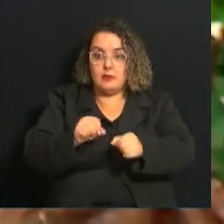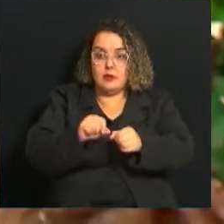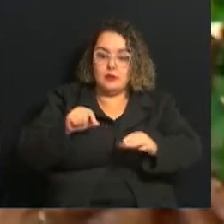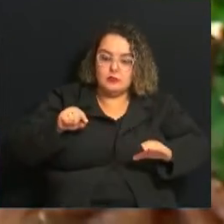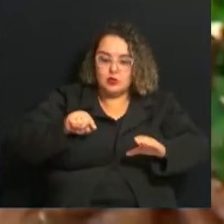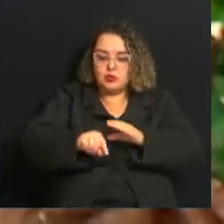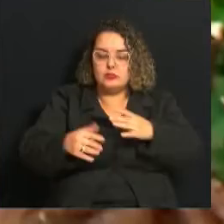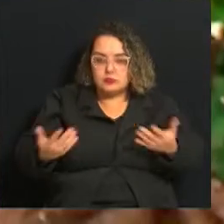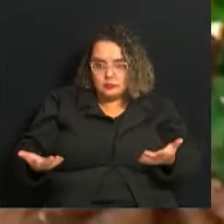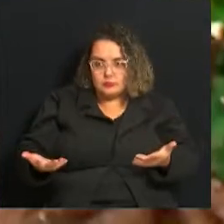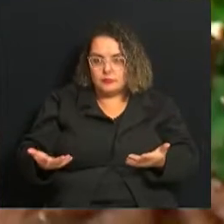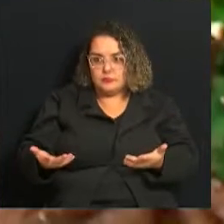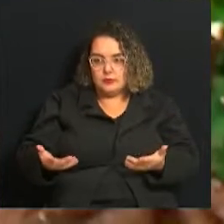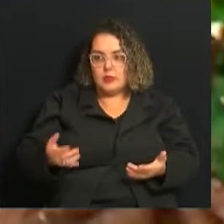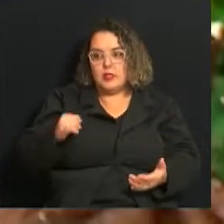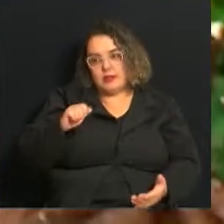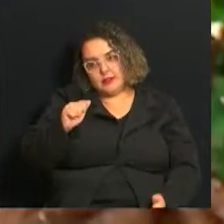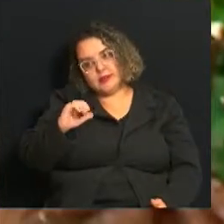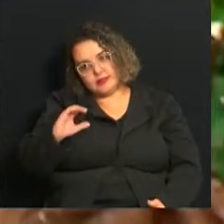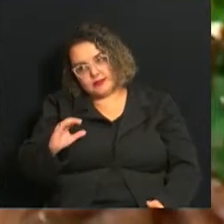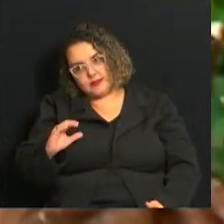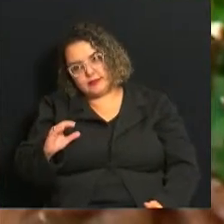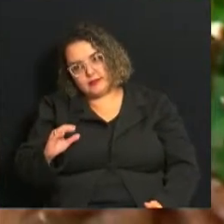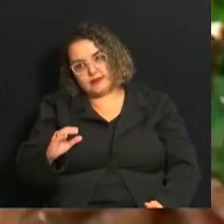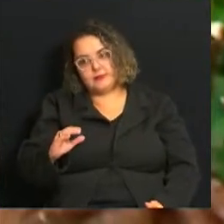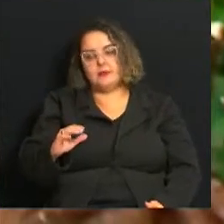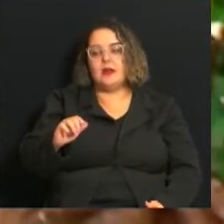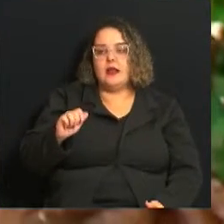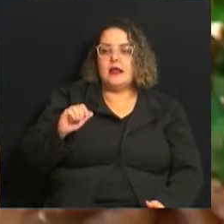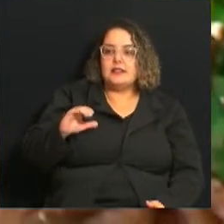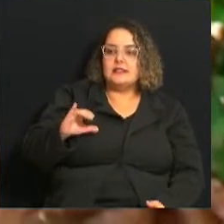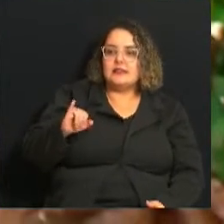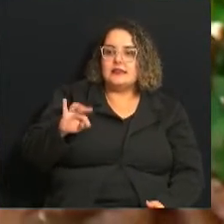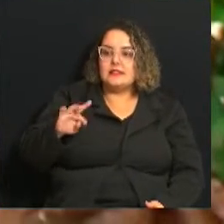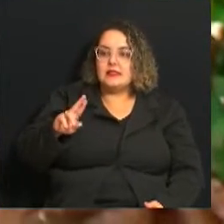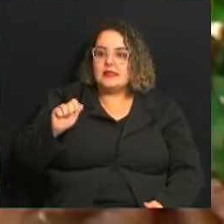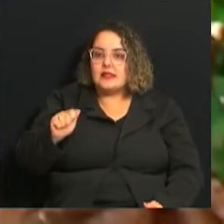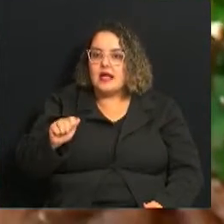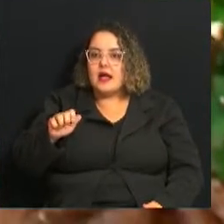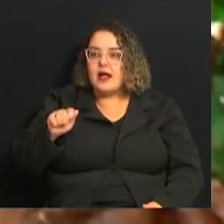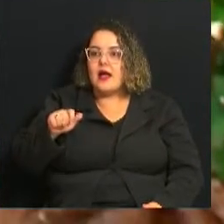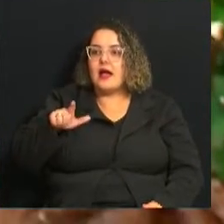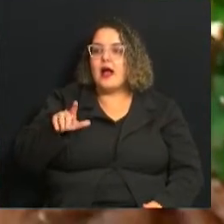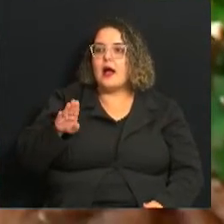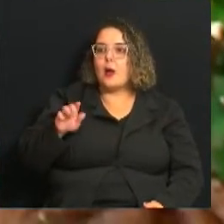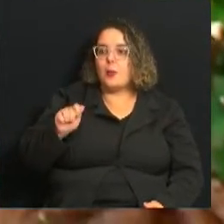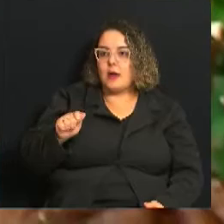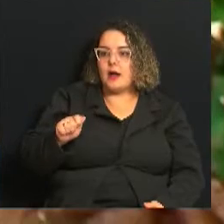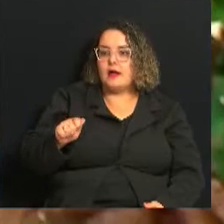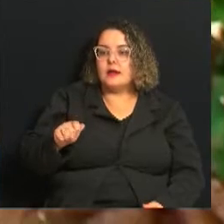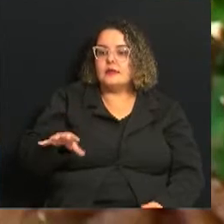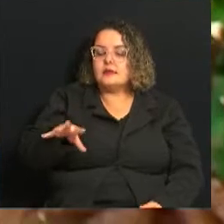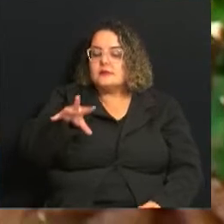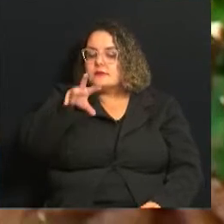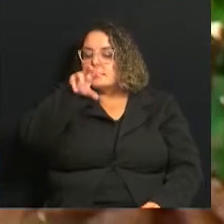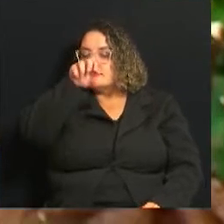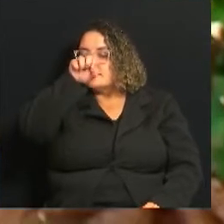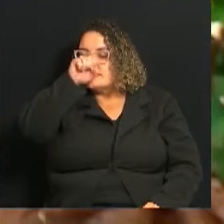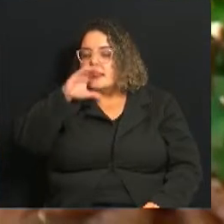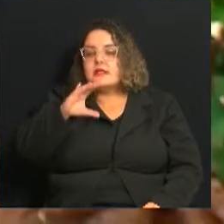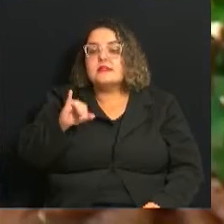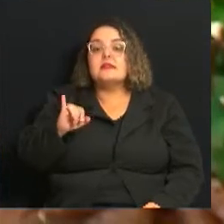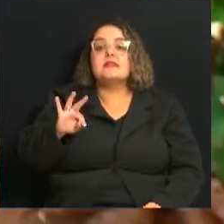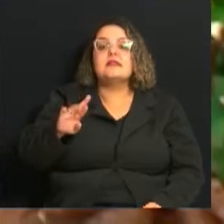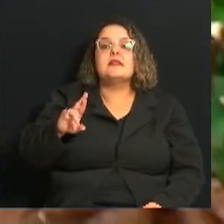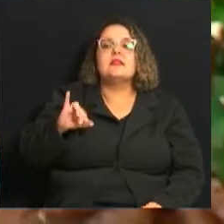no caso da IAC Citral Lípia alba, é justamente com isso, ela tem um aroma cítrico muito agradável e também, eu